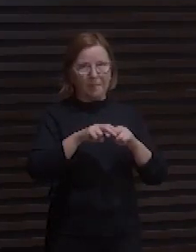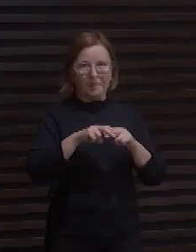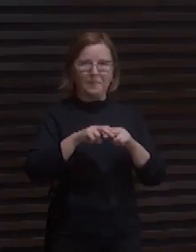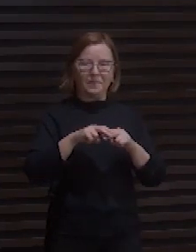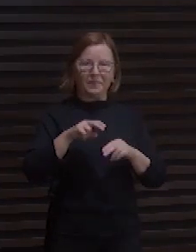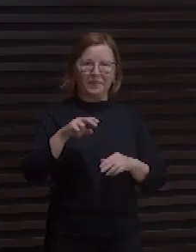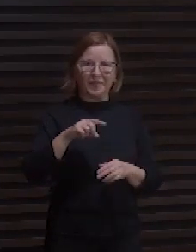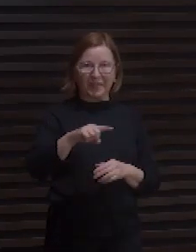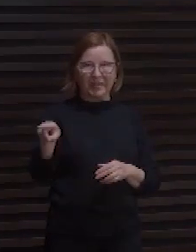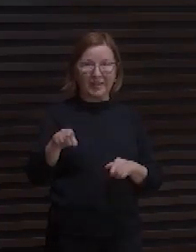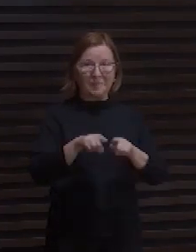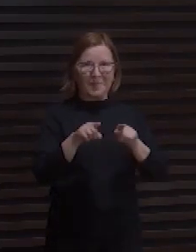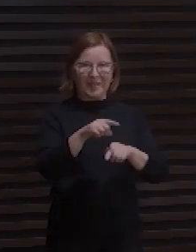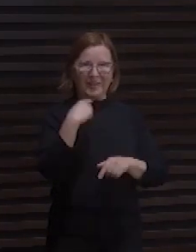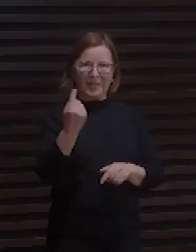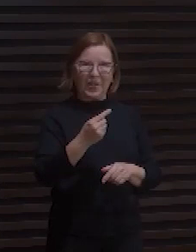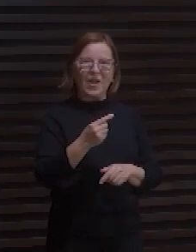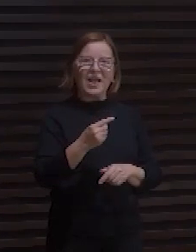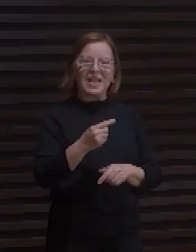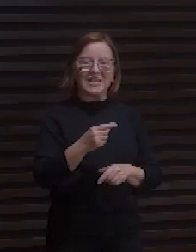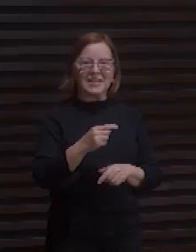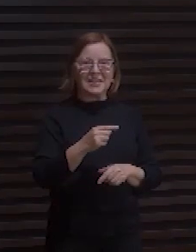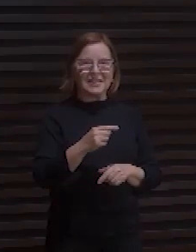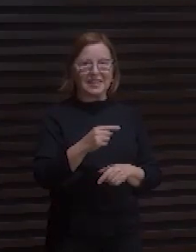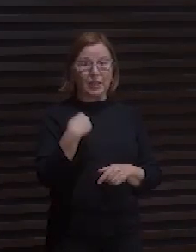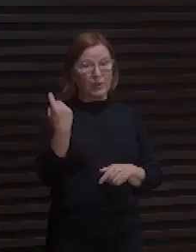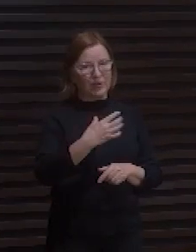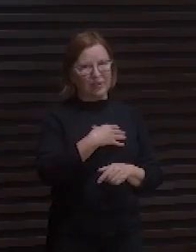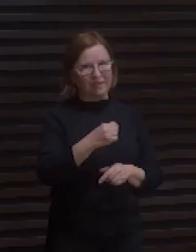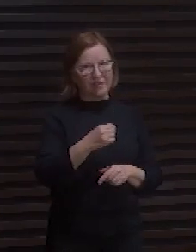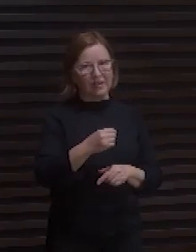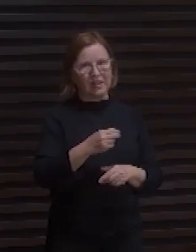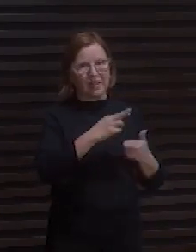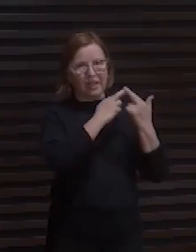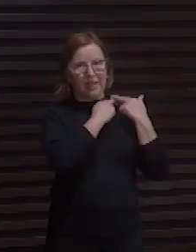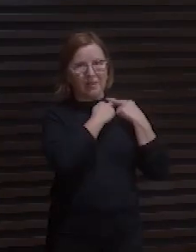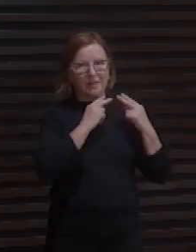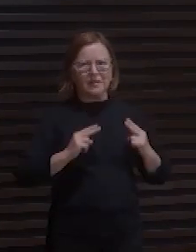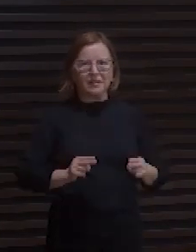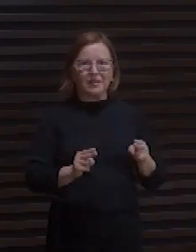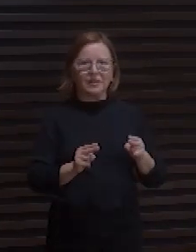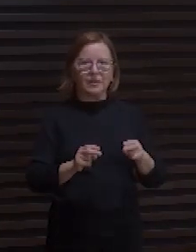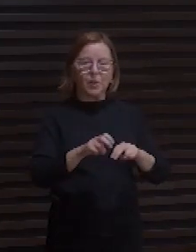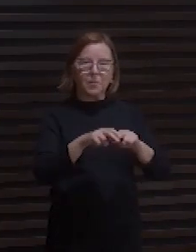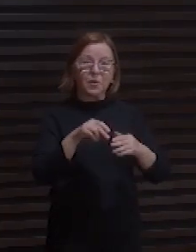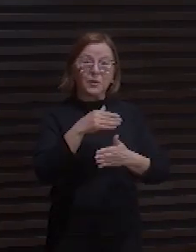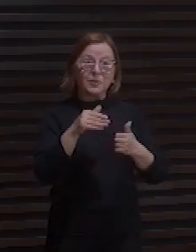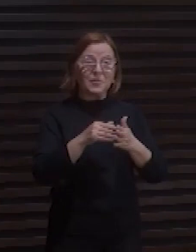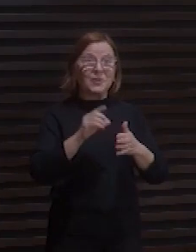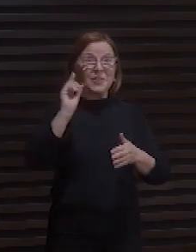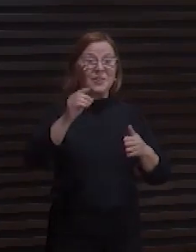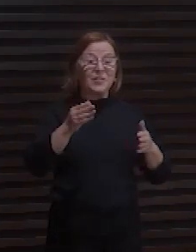mas nós e nossos filhos somos responsáveis para sempre por tudo que Ele nos